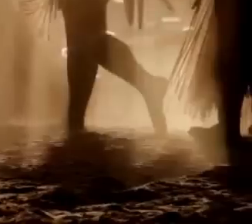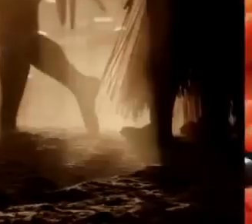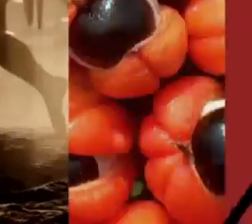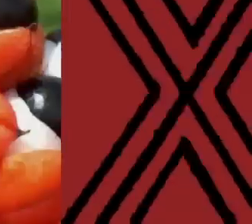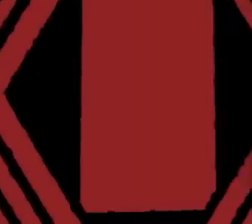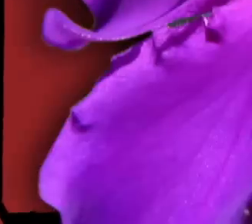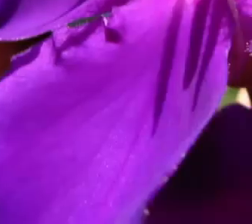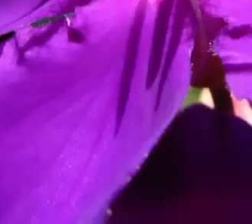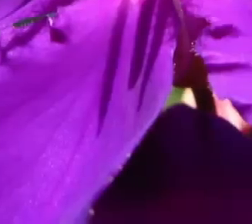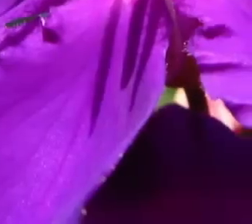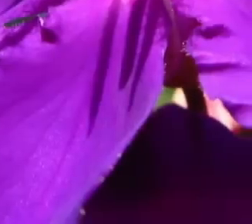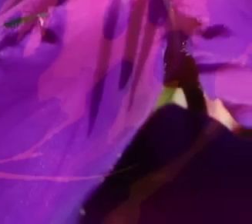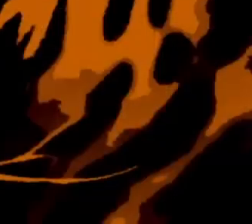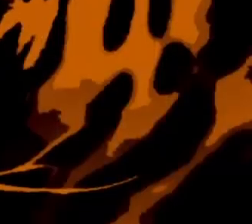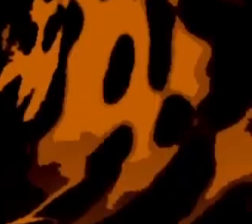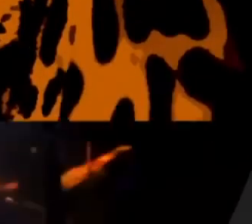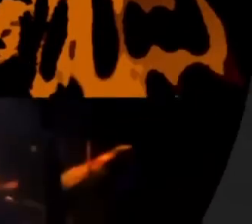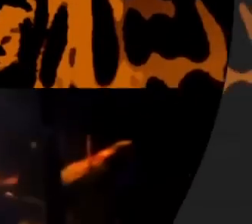Música